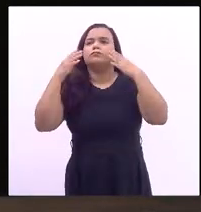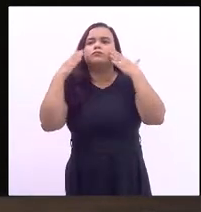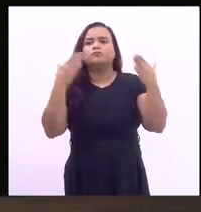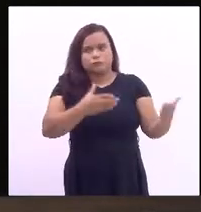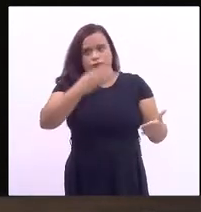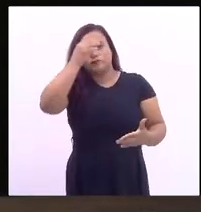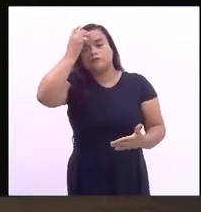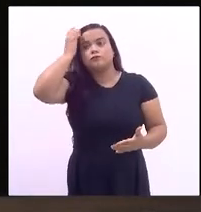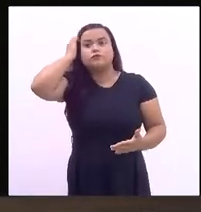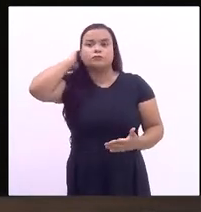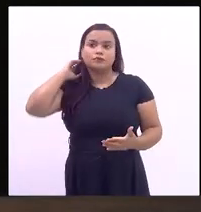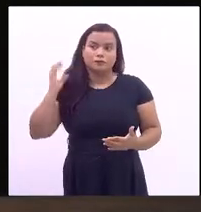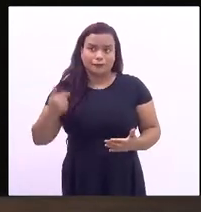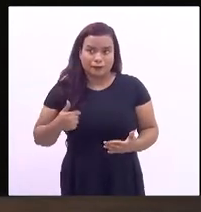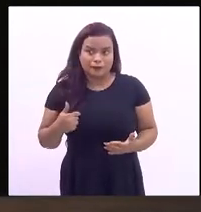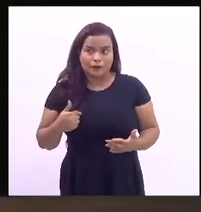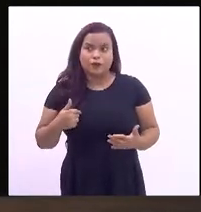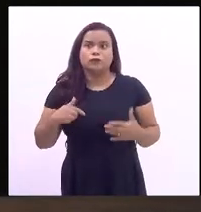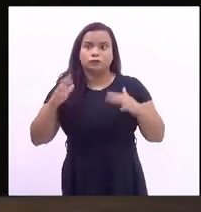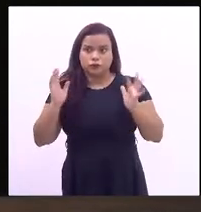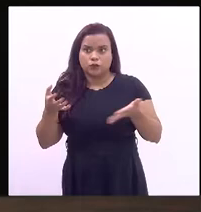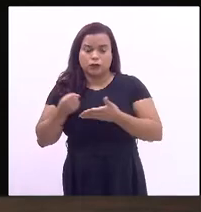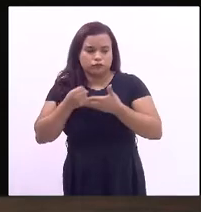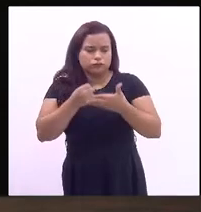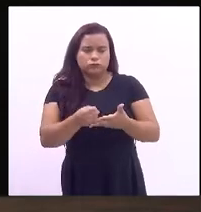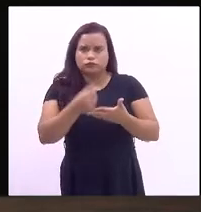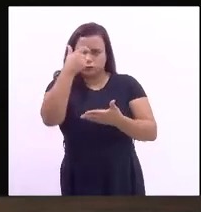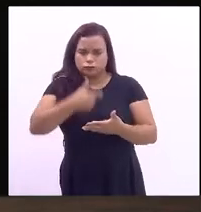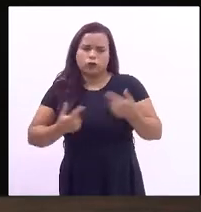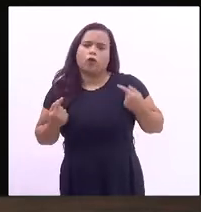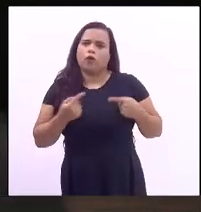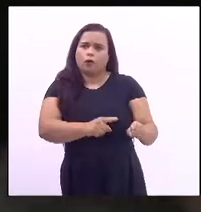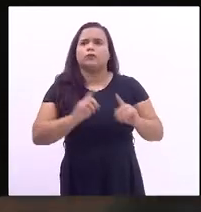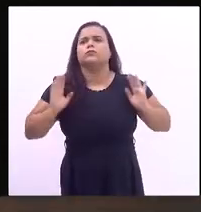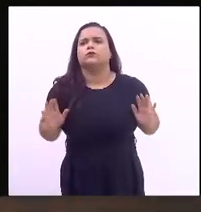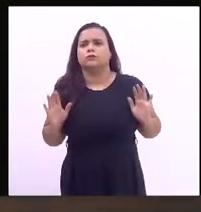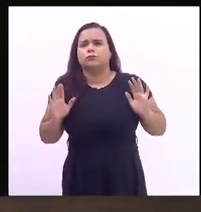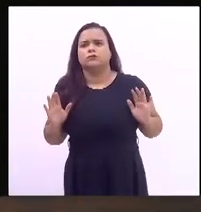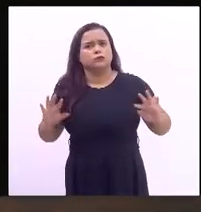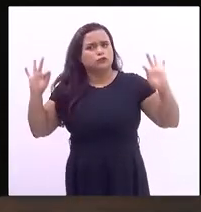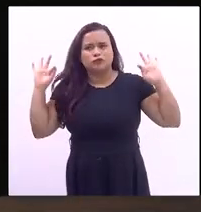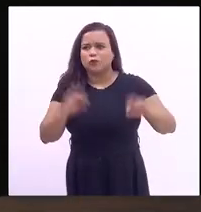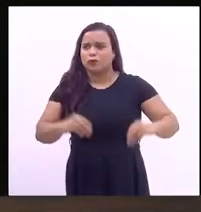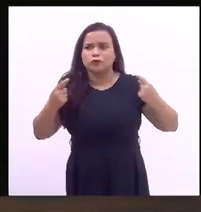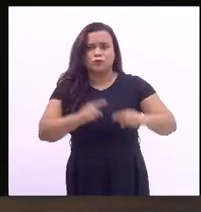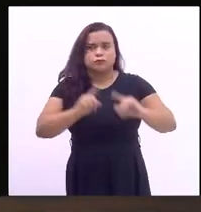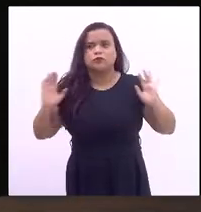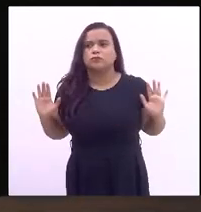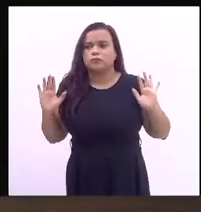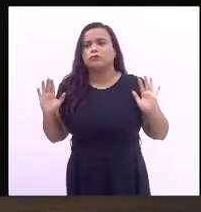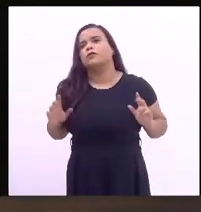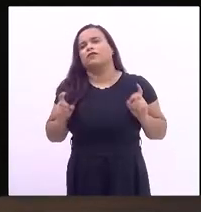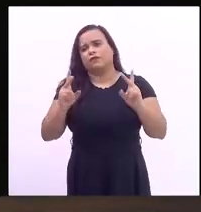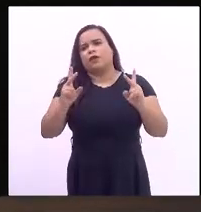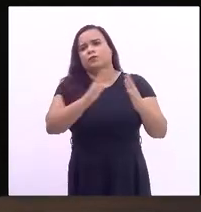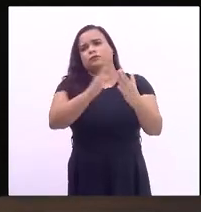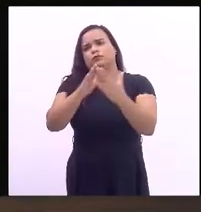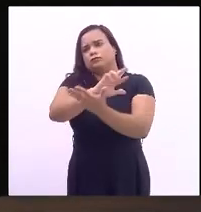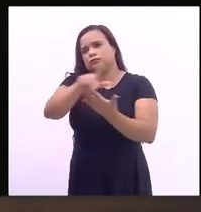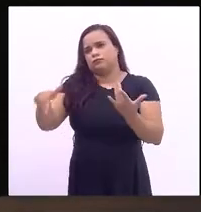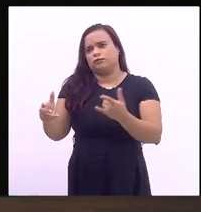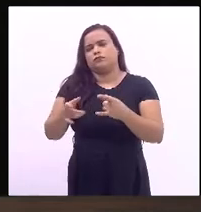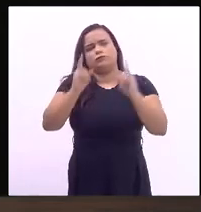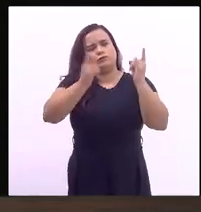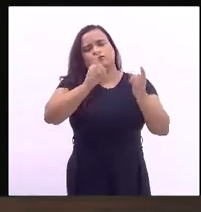apresentada que eu já me coloco contra né totalmente radicalmente conta a venda desses Imóveis